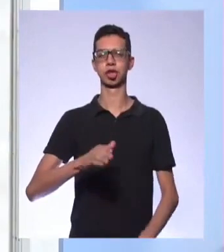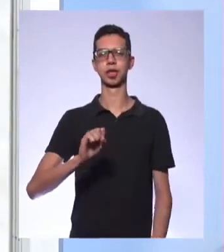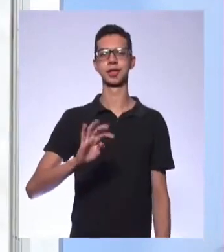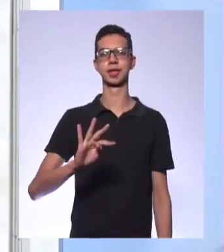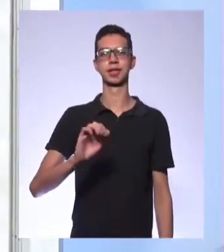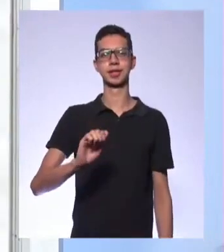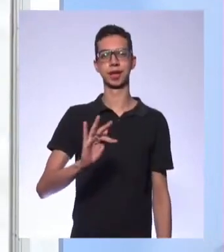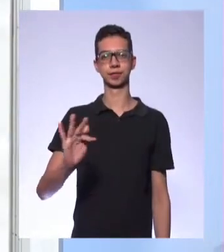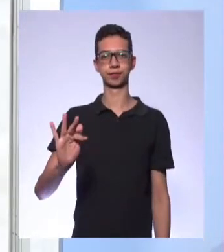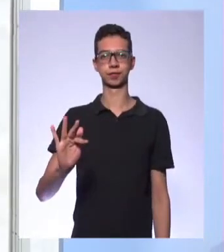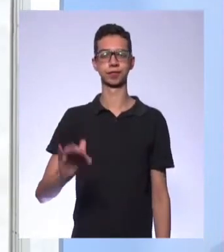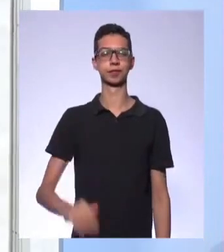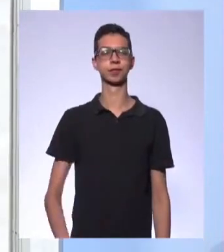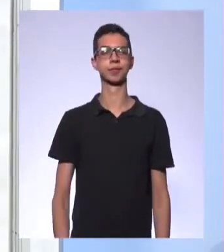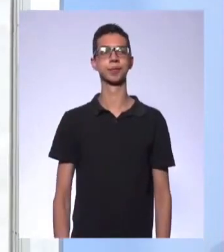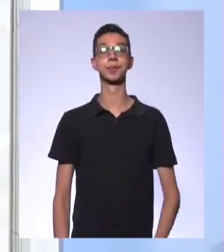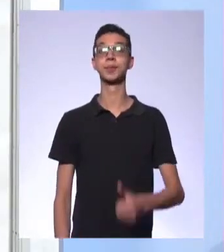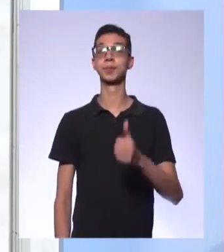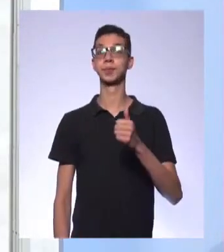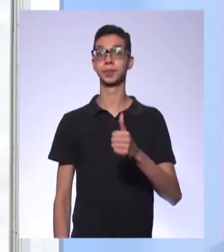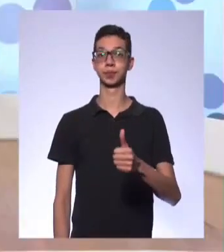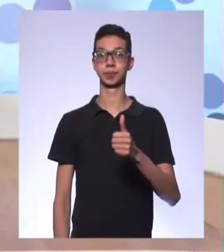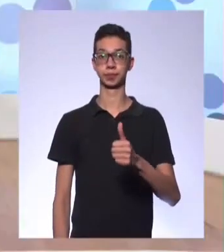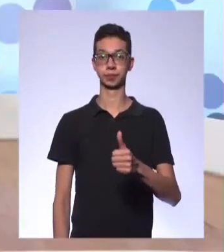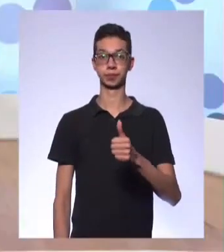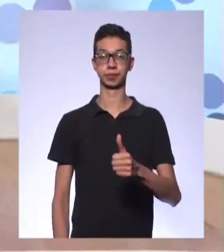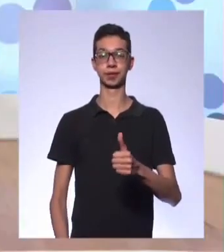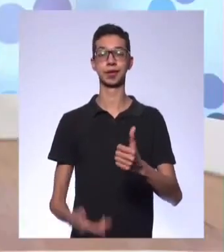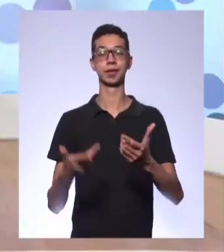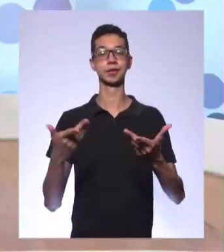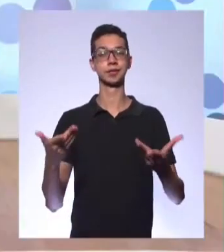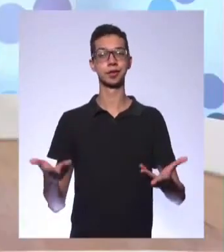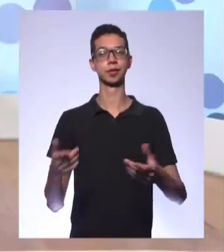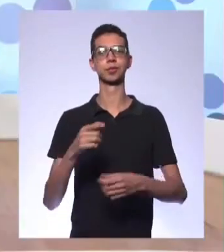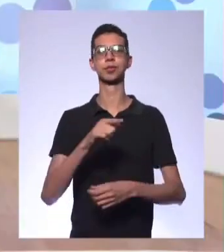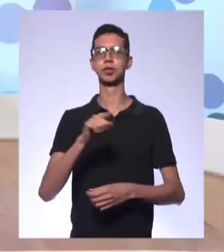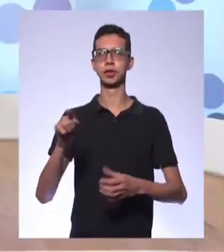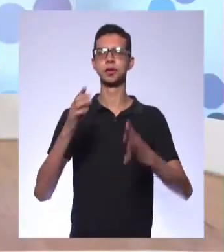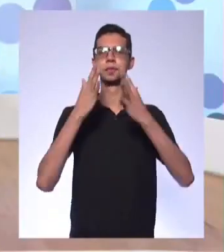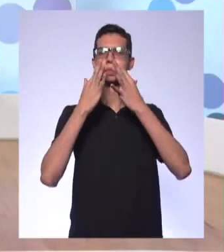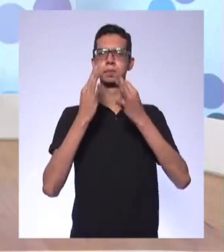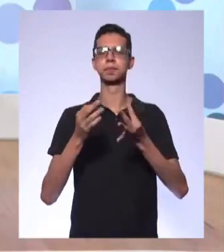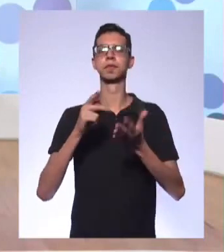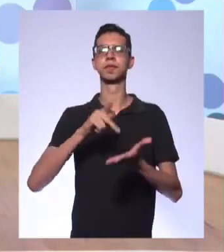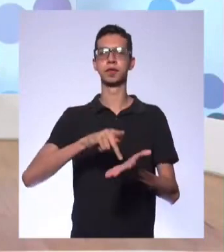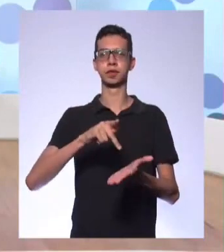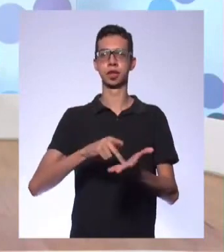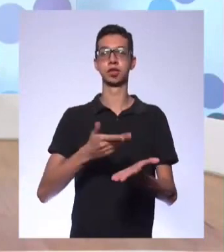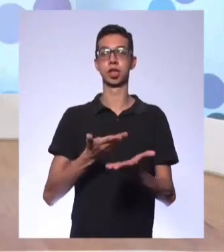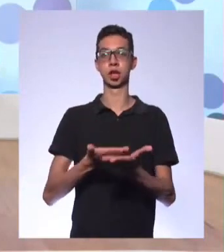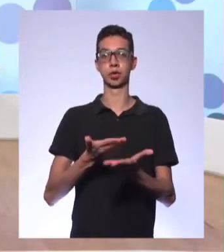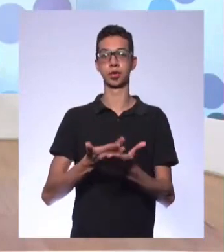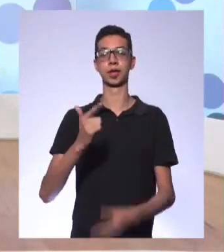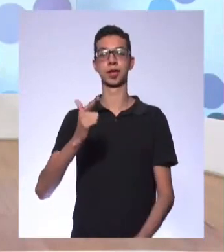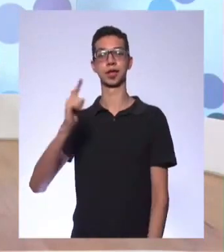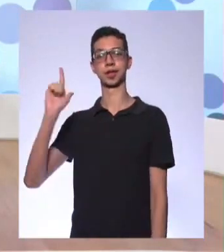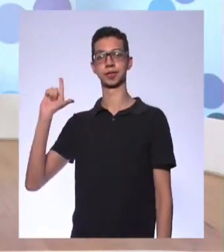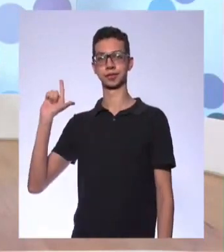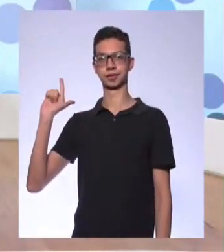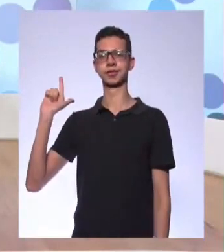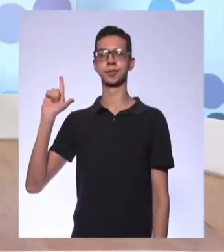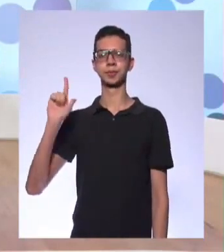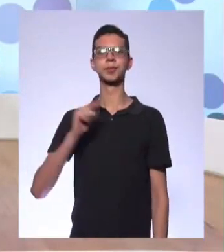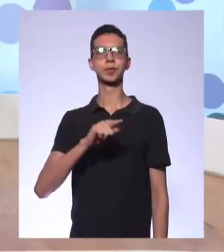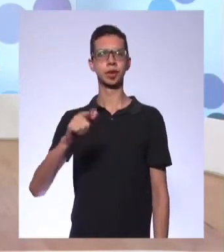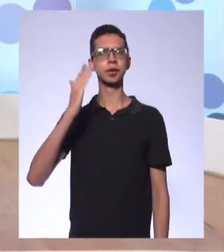Muito bem, gente. Isso, né, mostra para a gente que vocês prestaram muita atenção nas aulas anteriores, né? E vocês já